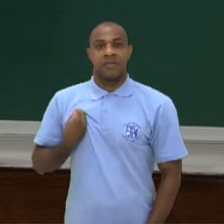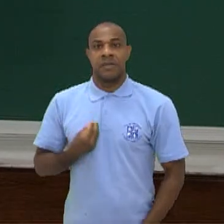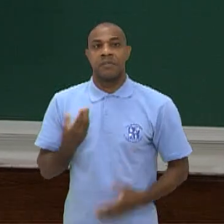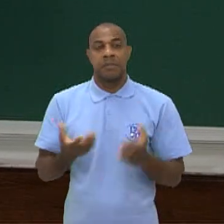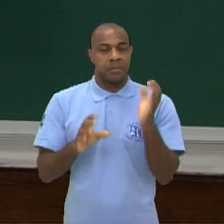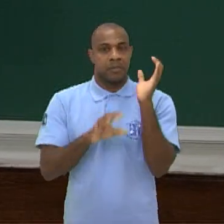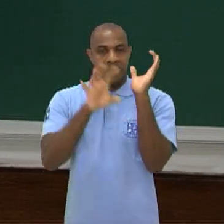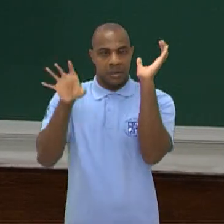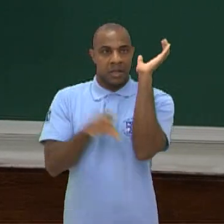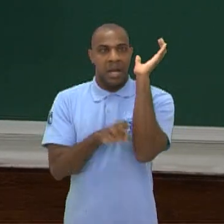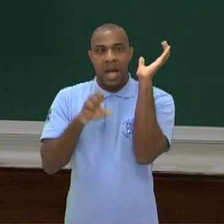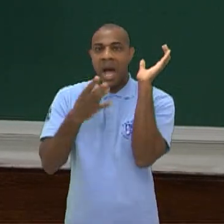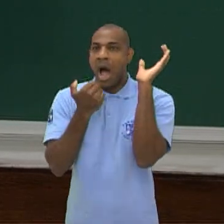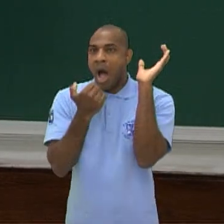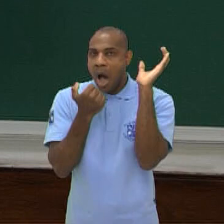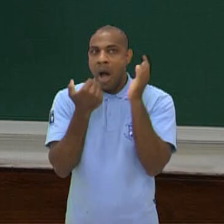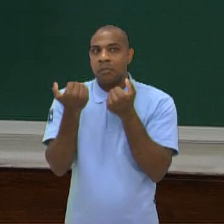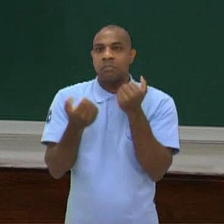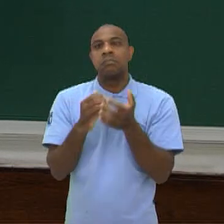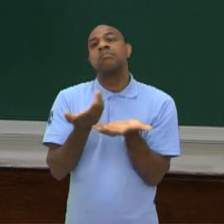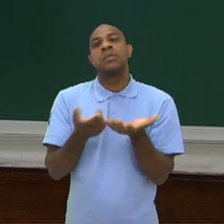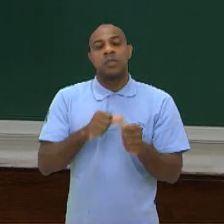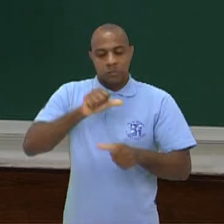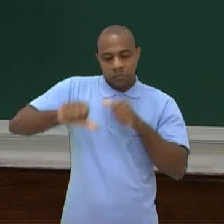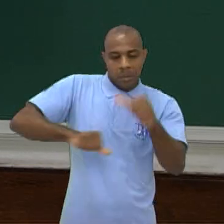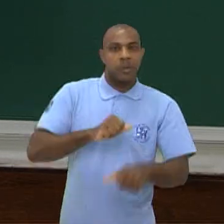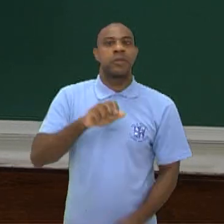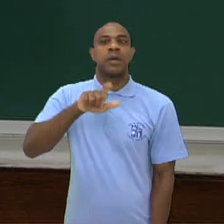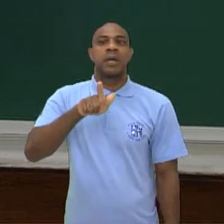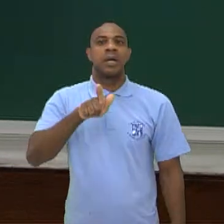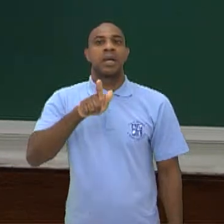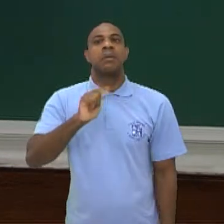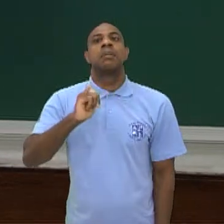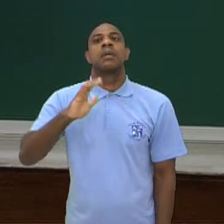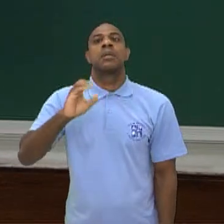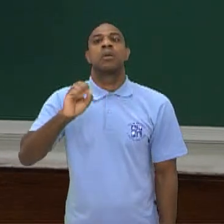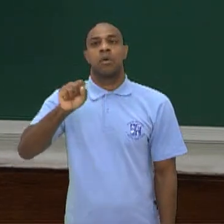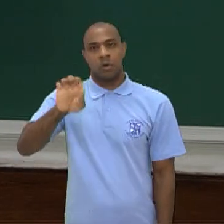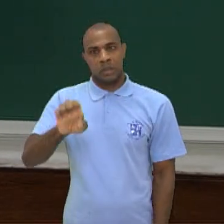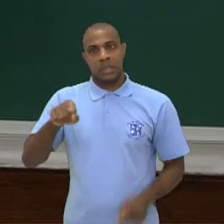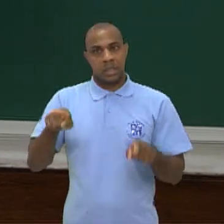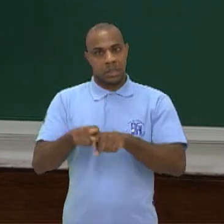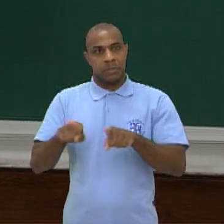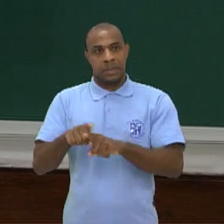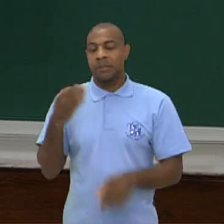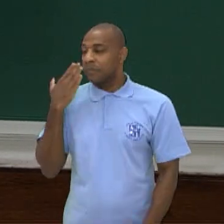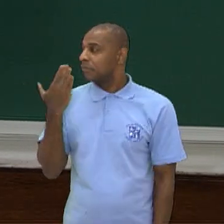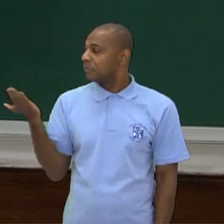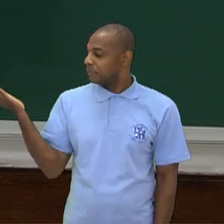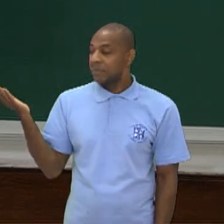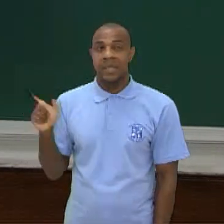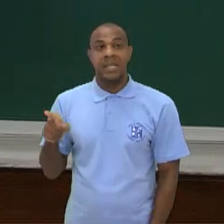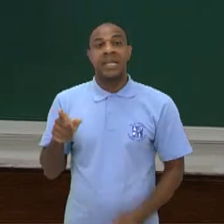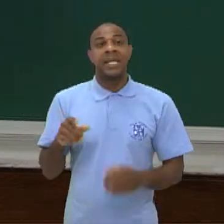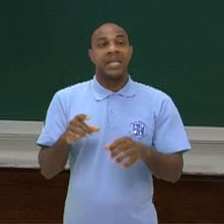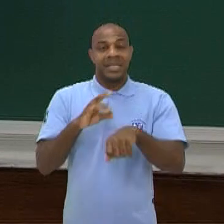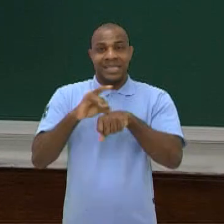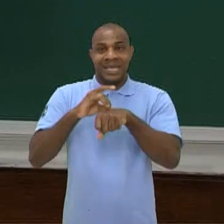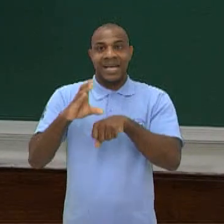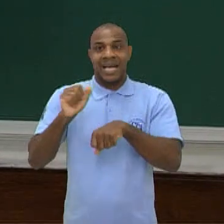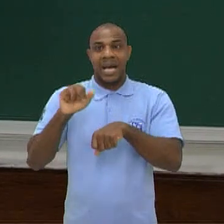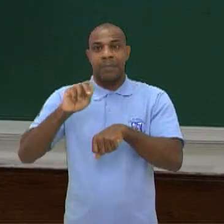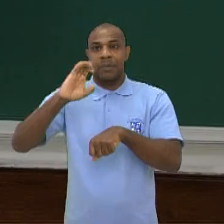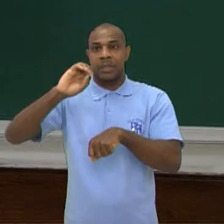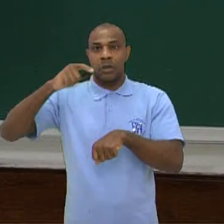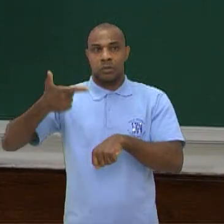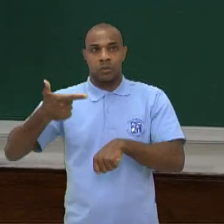desse carbono que foi transformado em glicose e assim por diante na cadeia alimentar, como a gente falou nas aulas anteriores. Esse carbono ele é devolvido para a